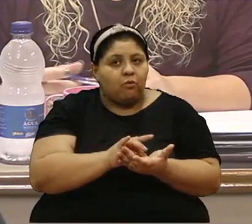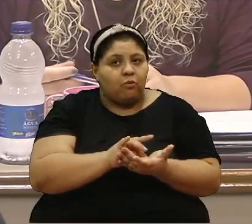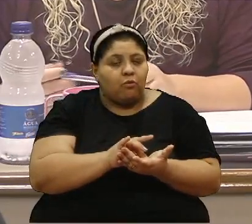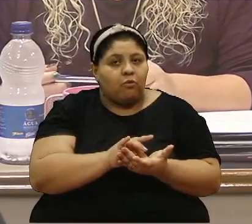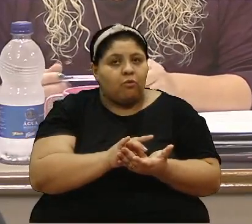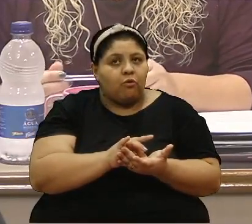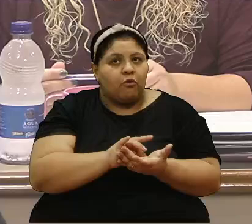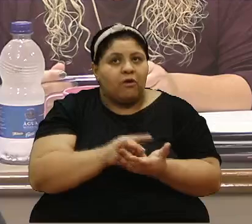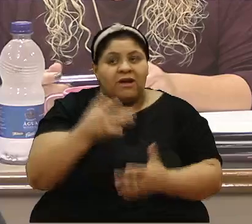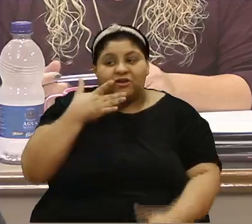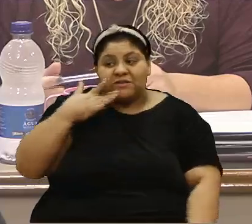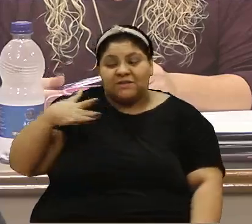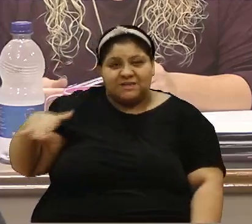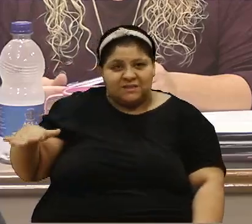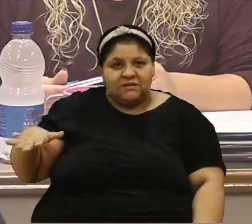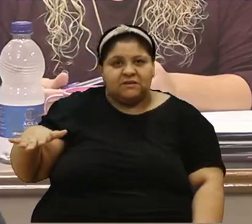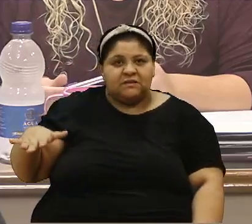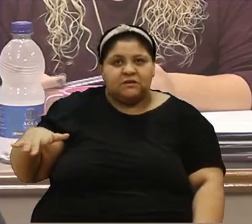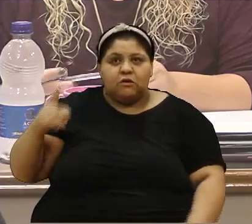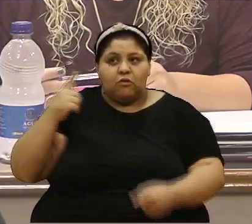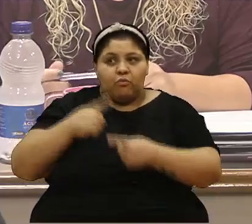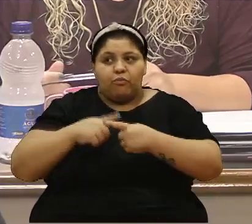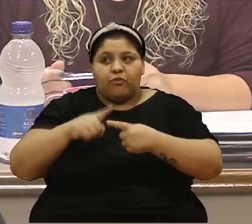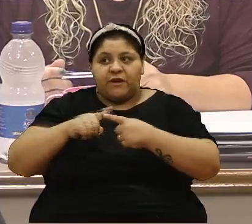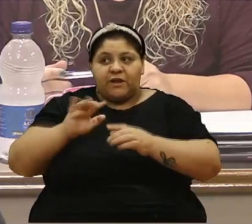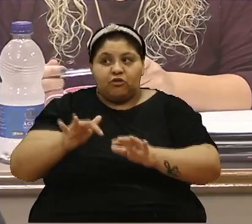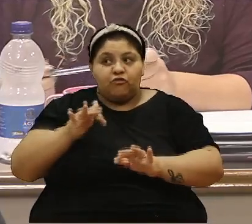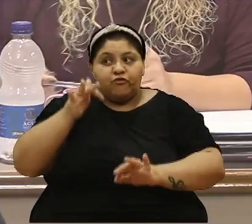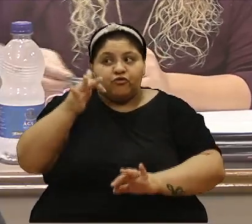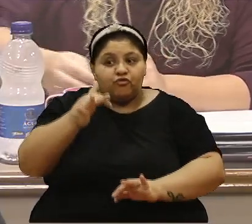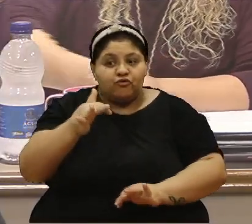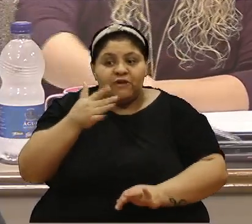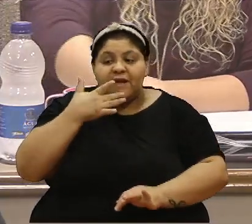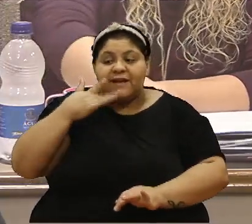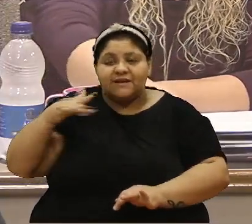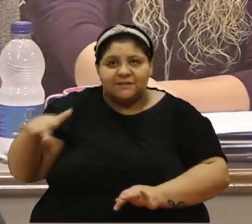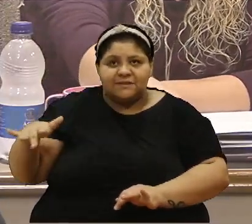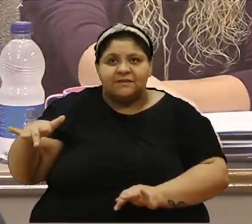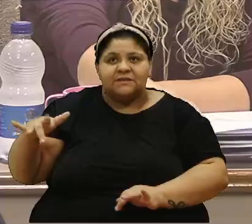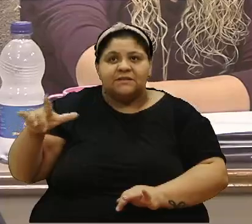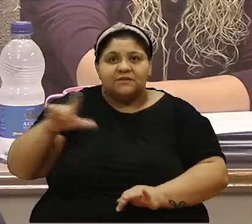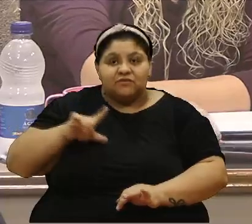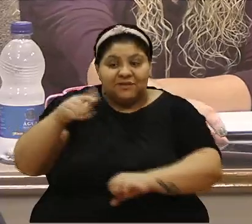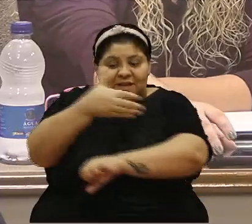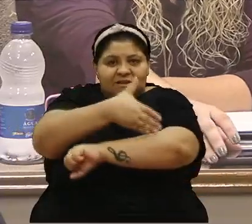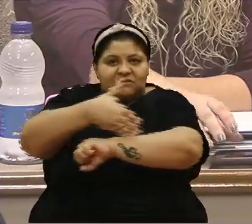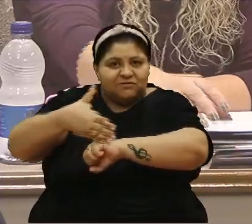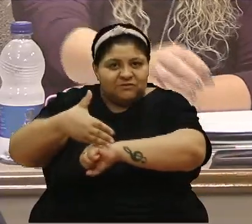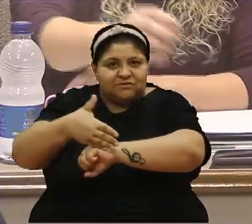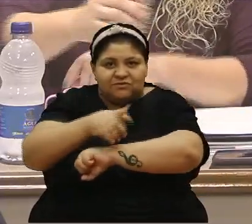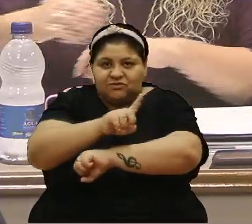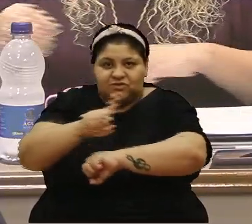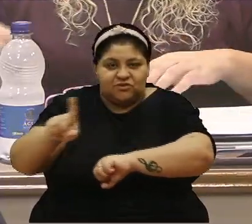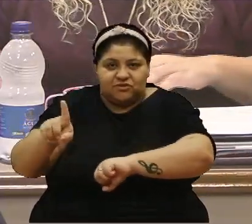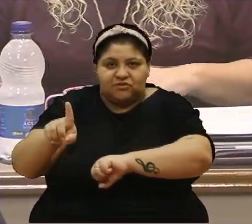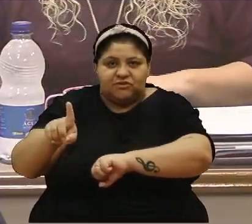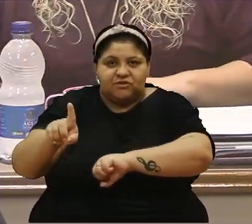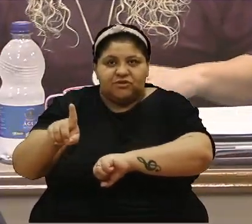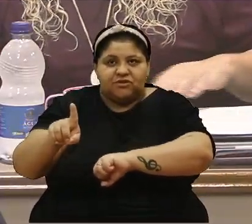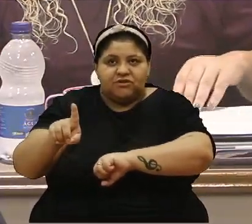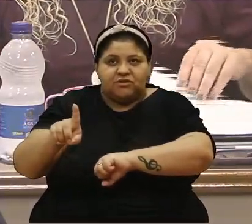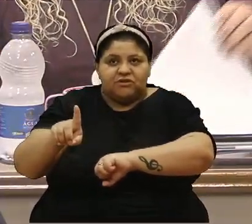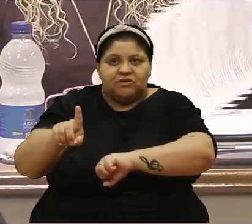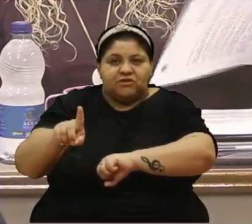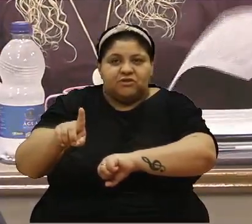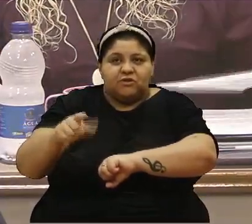empoderarmos as nossas crianças, porque ali na frente são elas que vão estar nas ruas, se nós não colocarmos em turno integral. Por